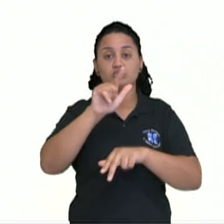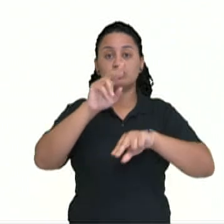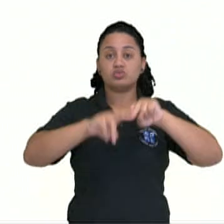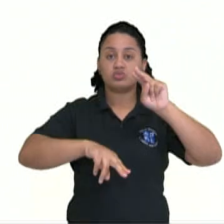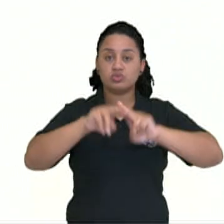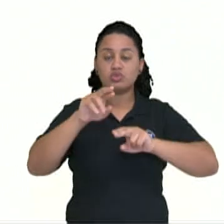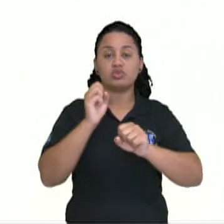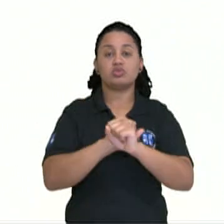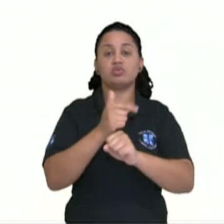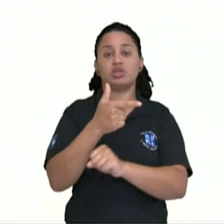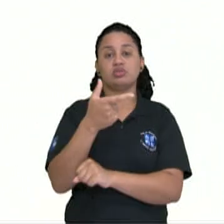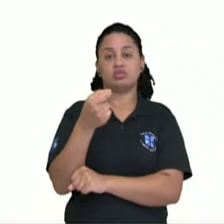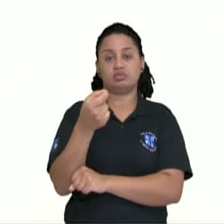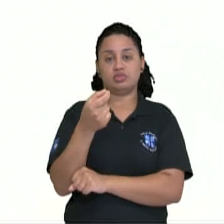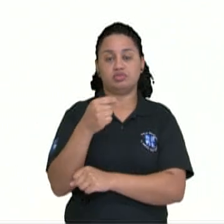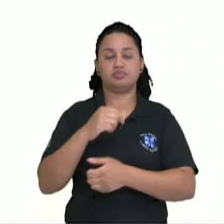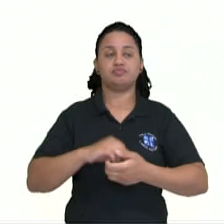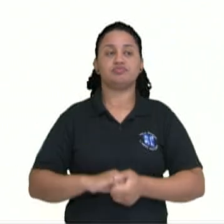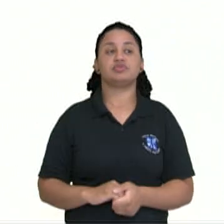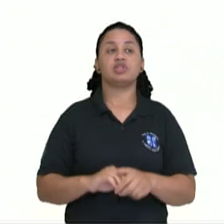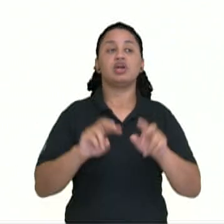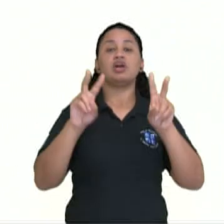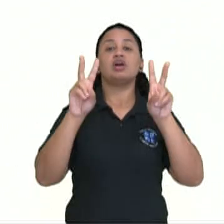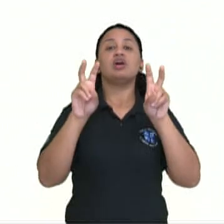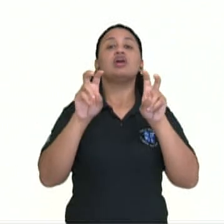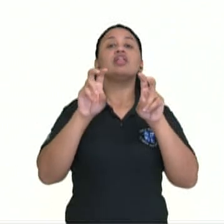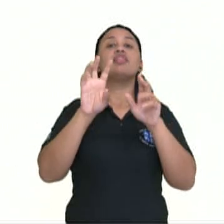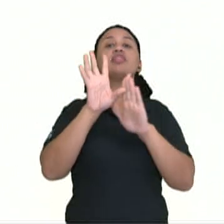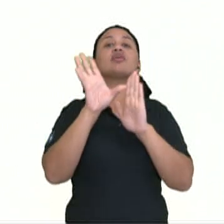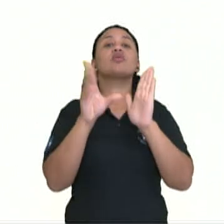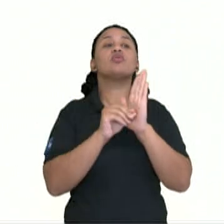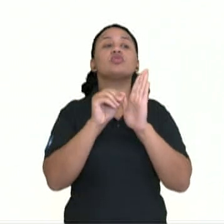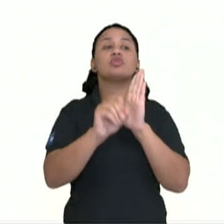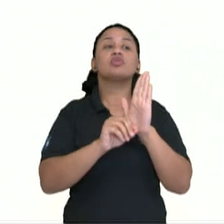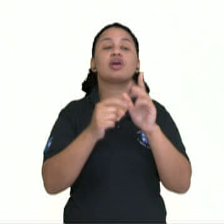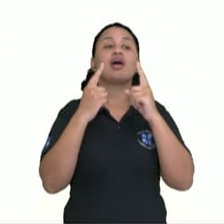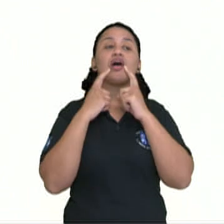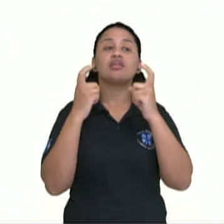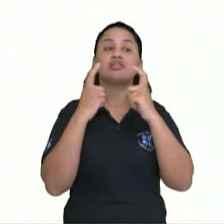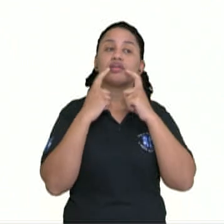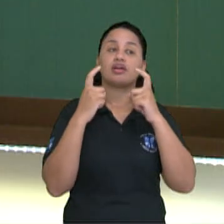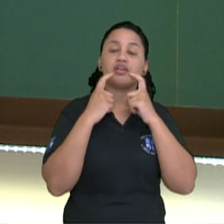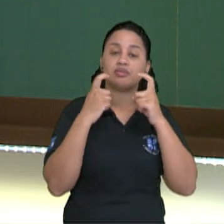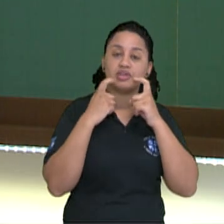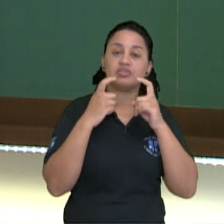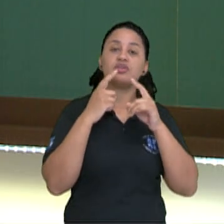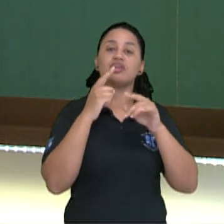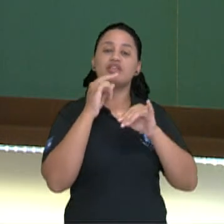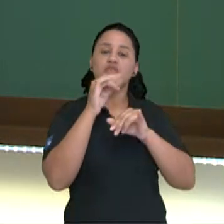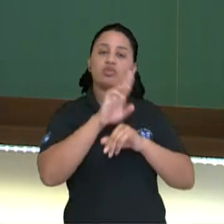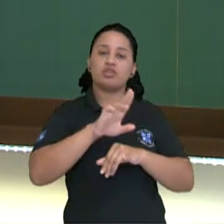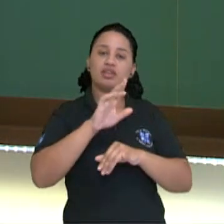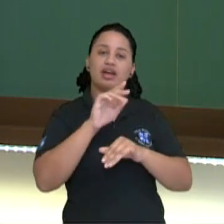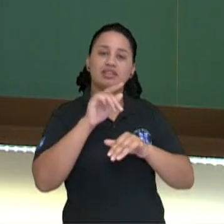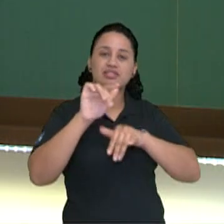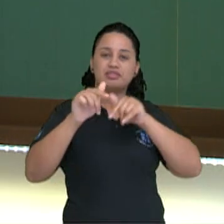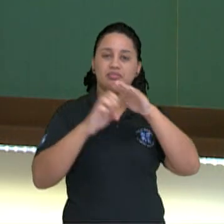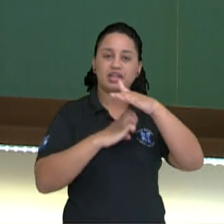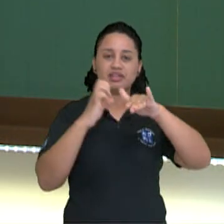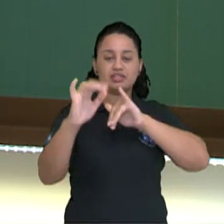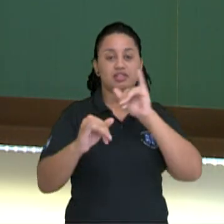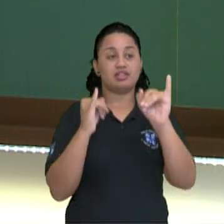2020. Vamos lá, tema: as reclamações sobre os serviços de internet aumentam. Veja como o tema é